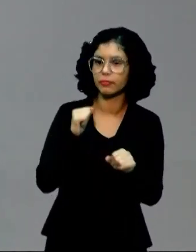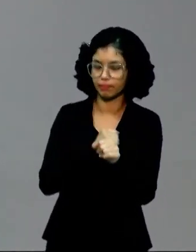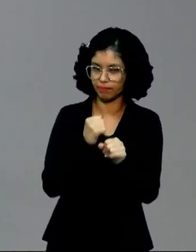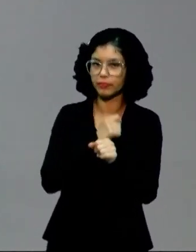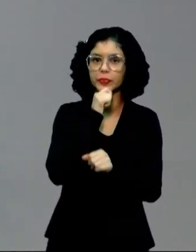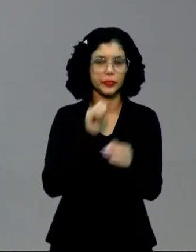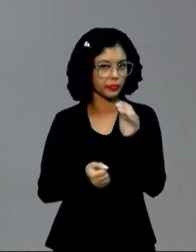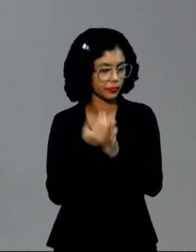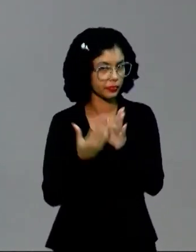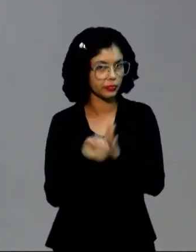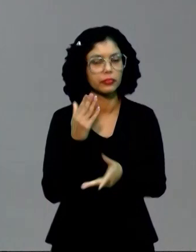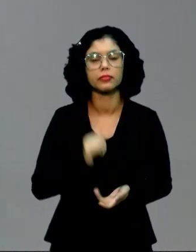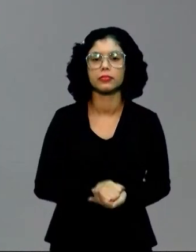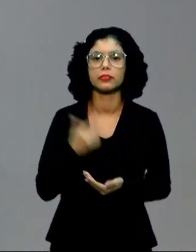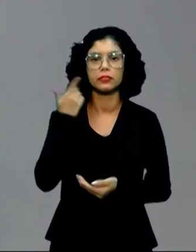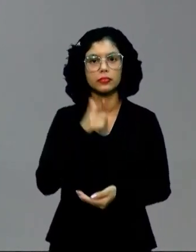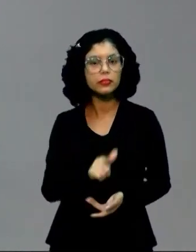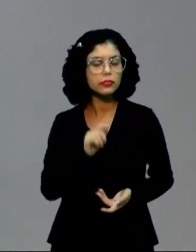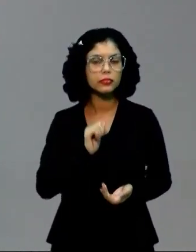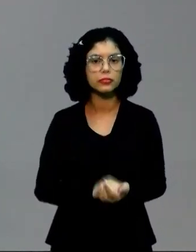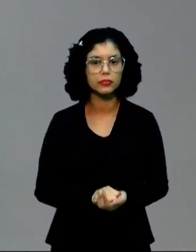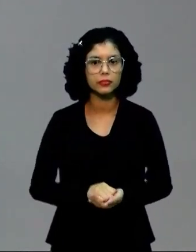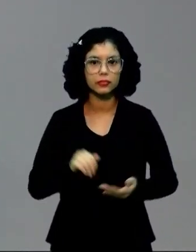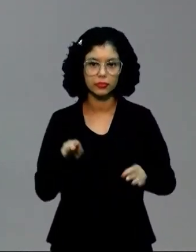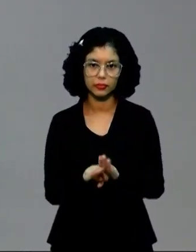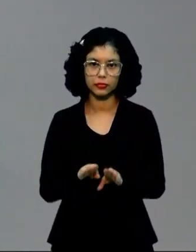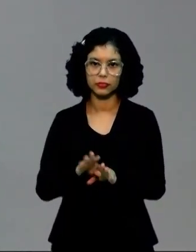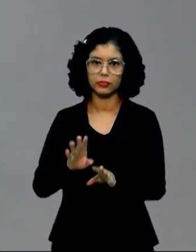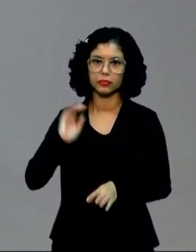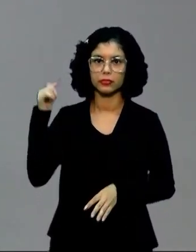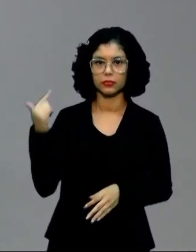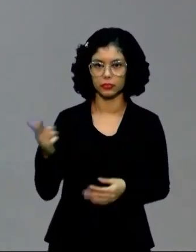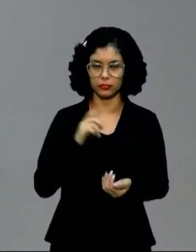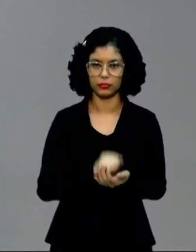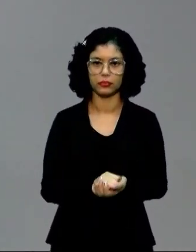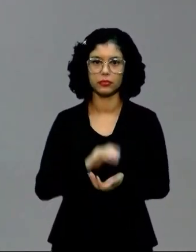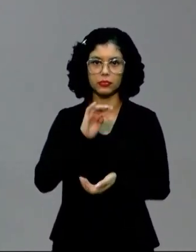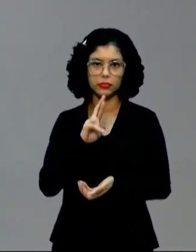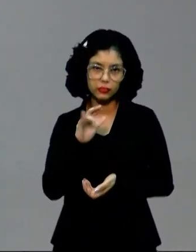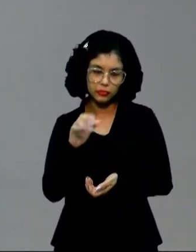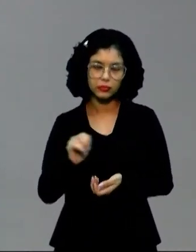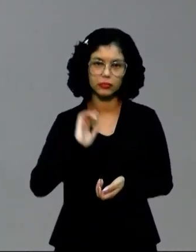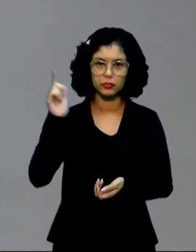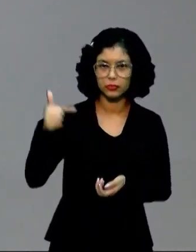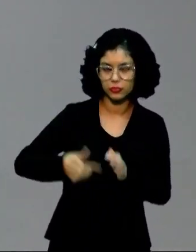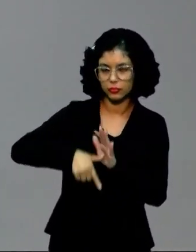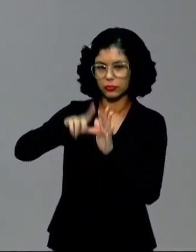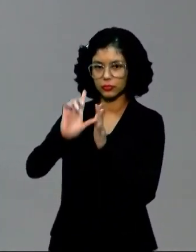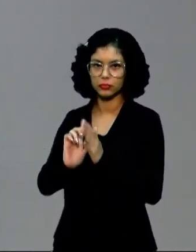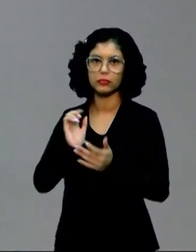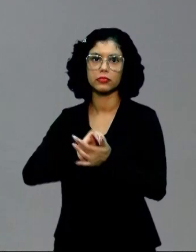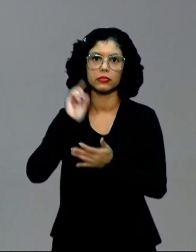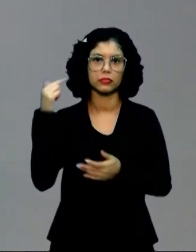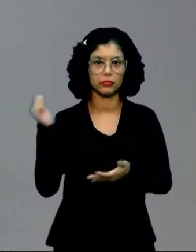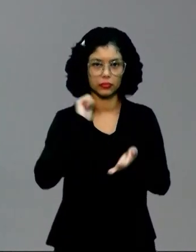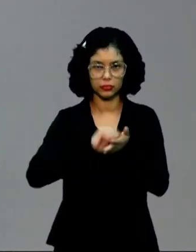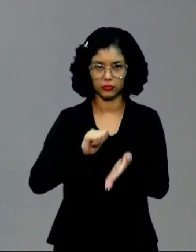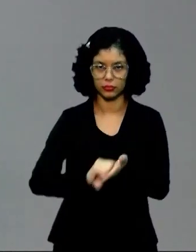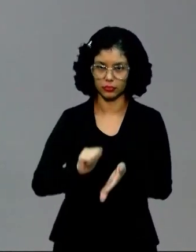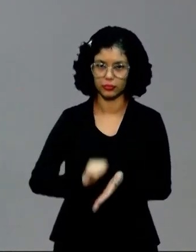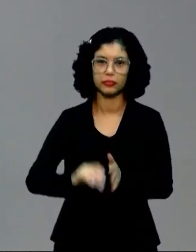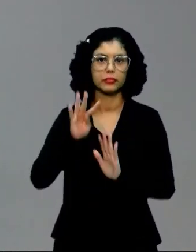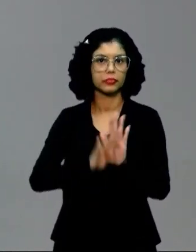do Machado de Assis, eu consigo estabelecer uma relação com uma obra anterior, com outros escritores, enfim,